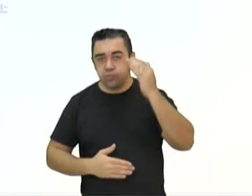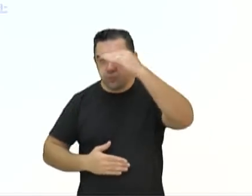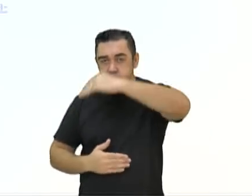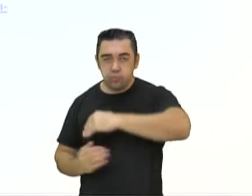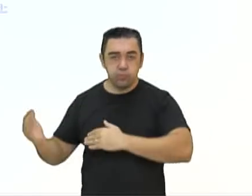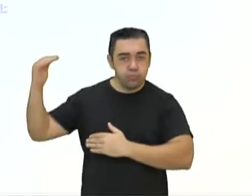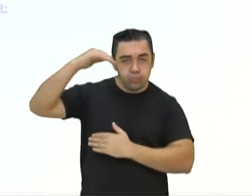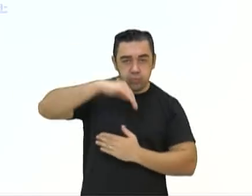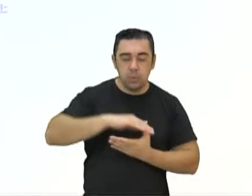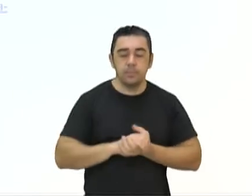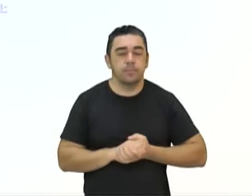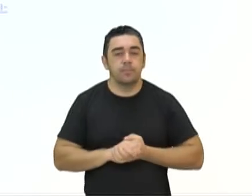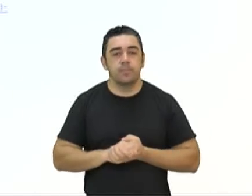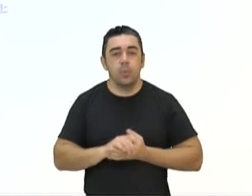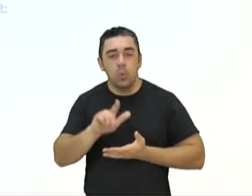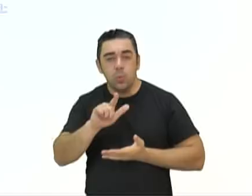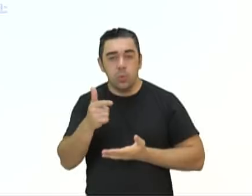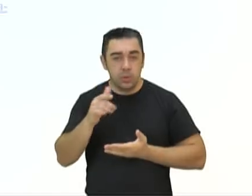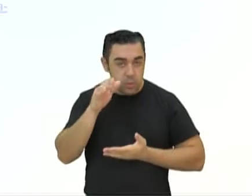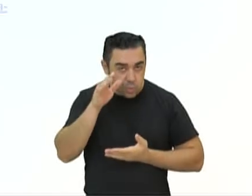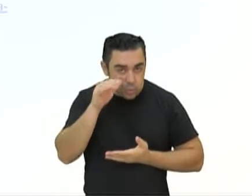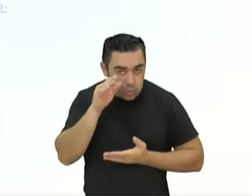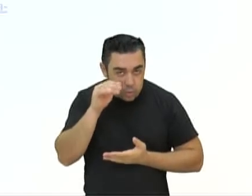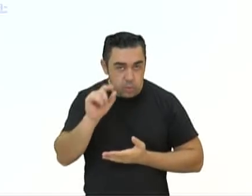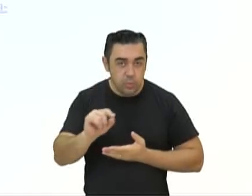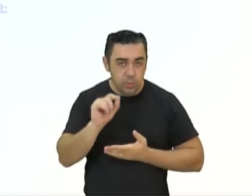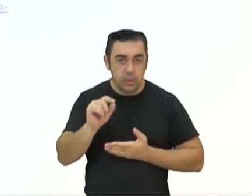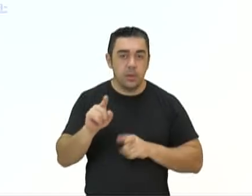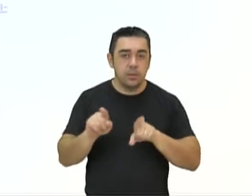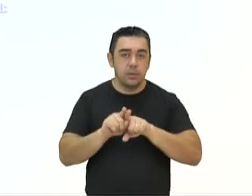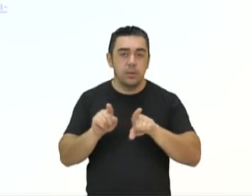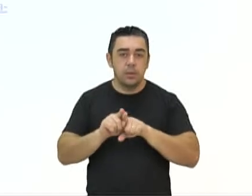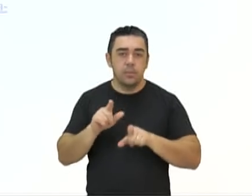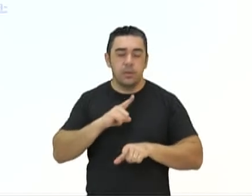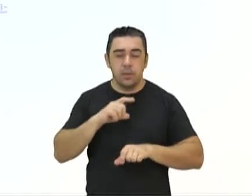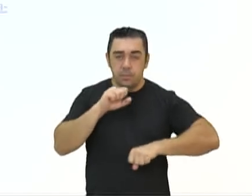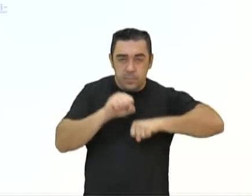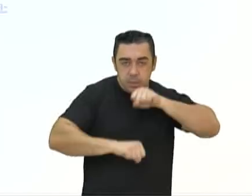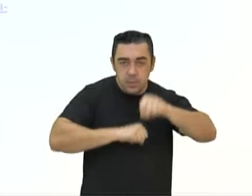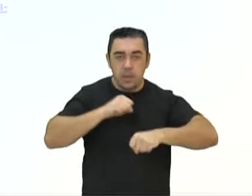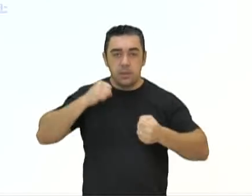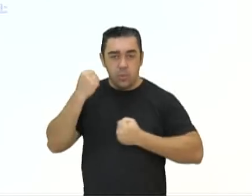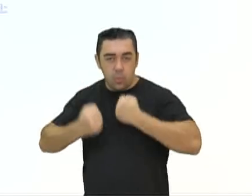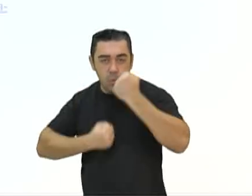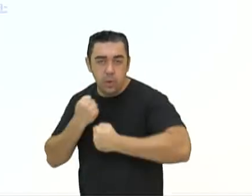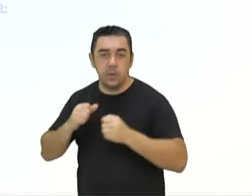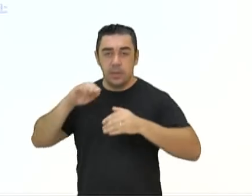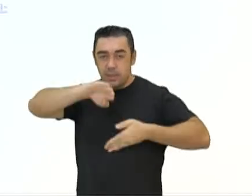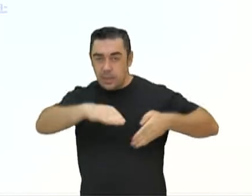Outra curiosidade é que na competição do triatlo, o percurso de natação